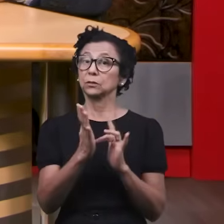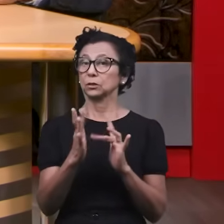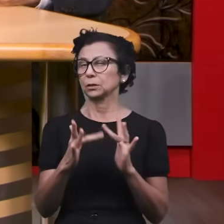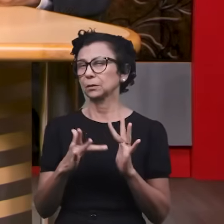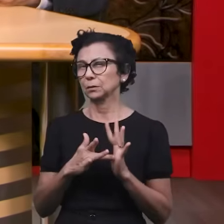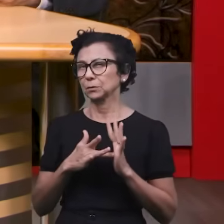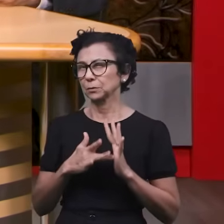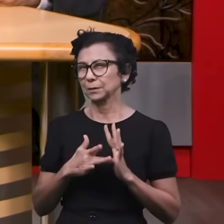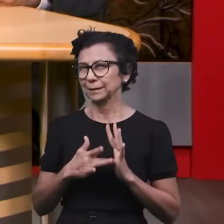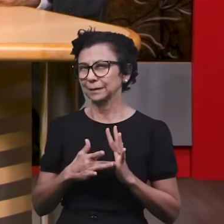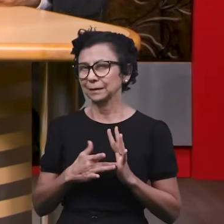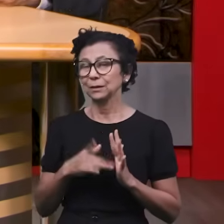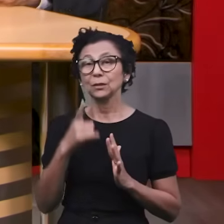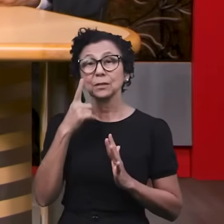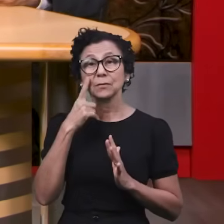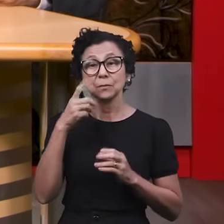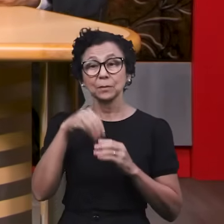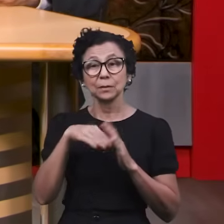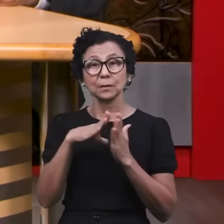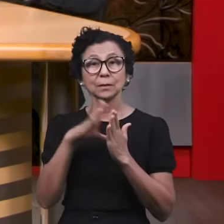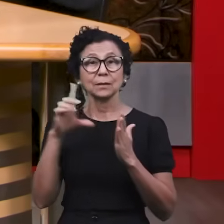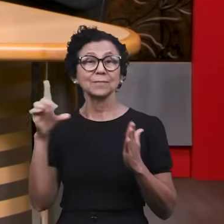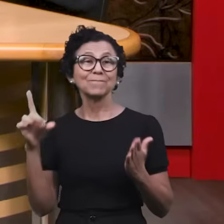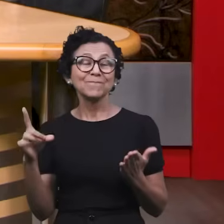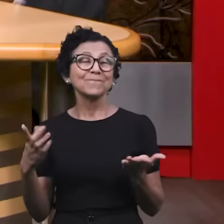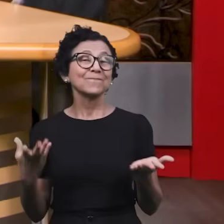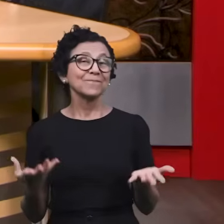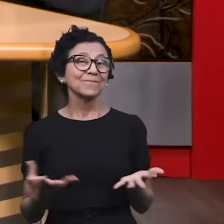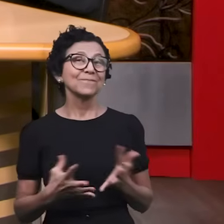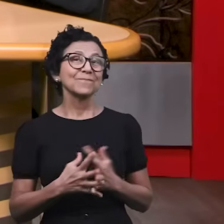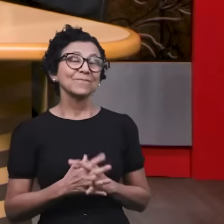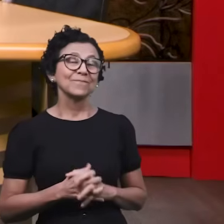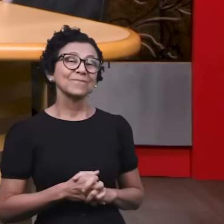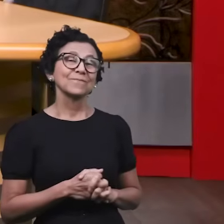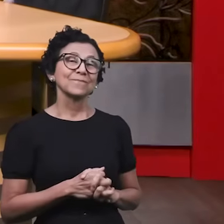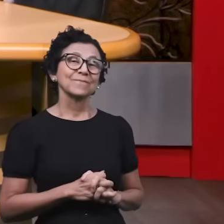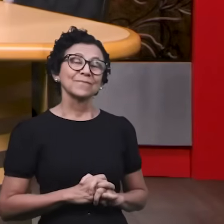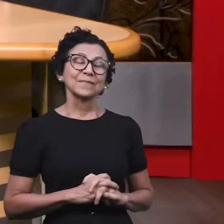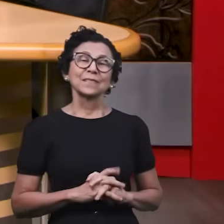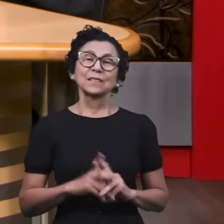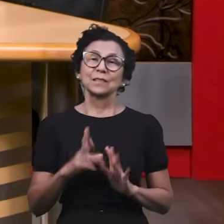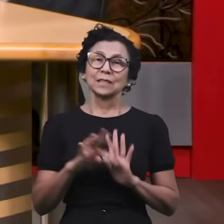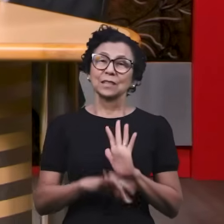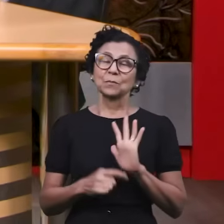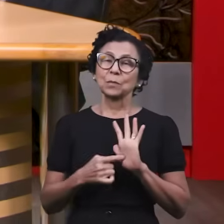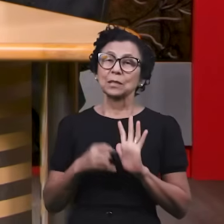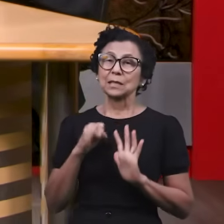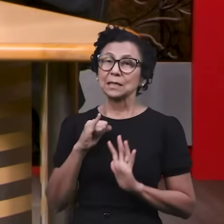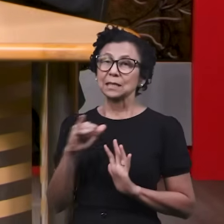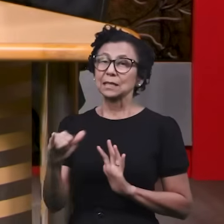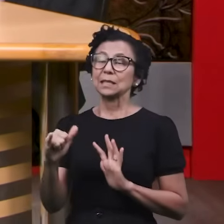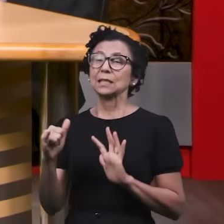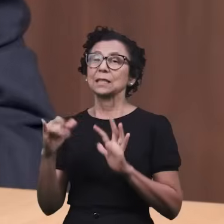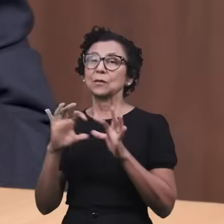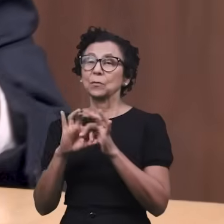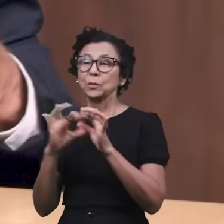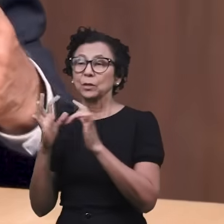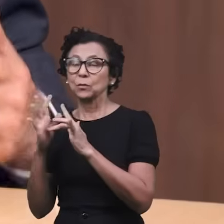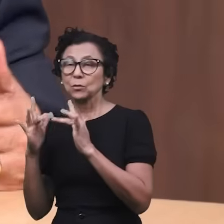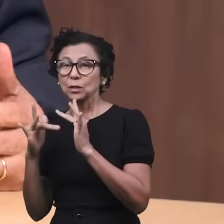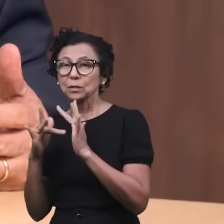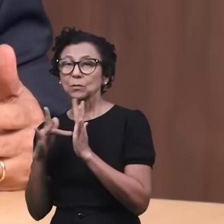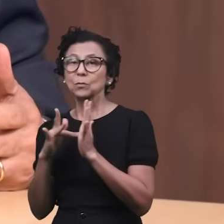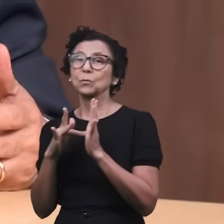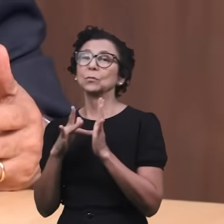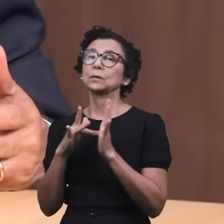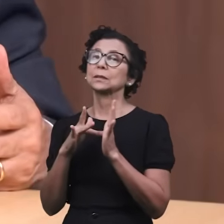riquíssima nessa doutrina, não é? Se andarmos na luz como Ele nos está, temos comunhão uns com os outros e o sangue de Jesus. Então, na